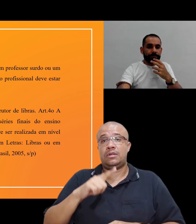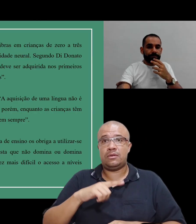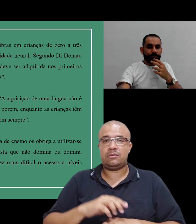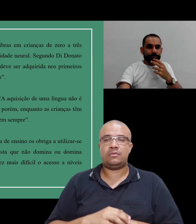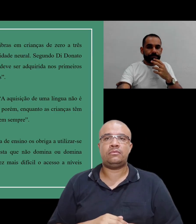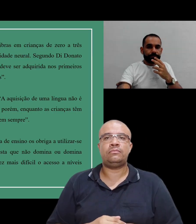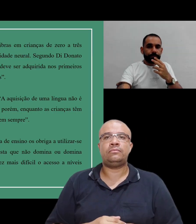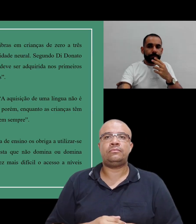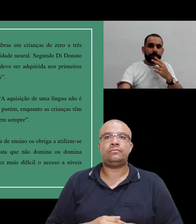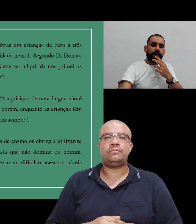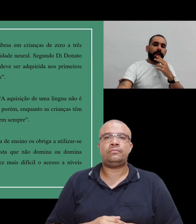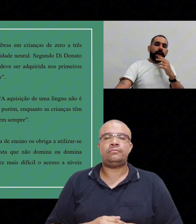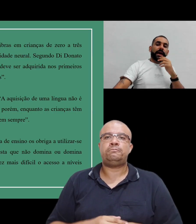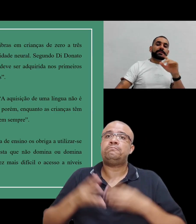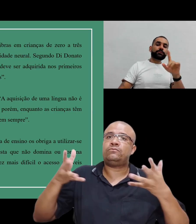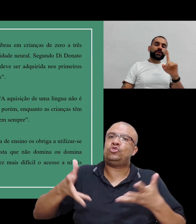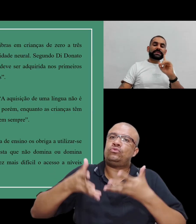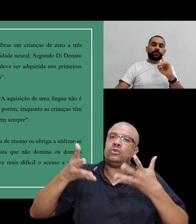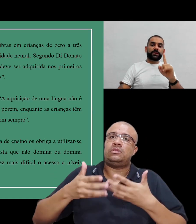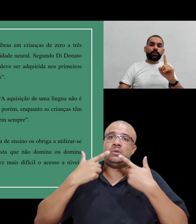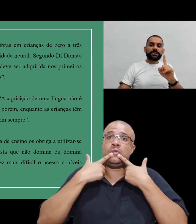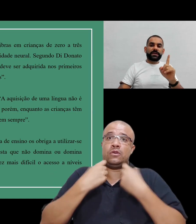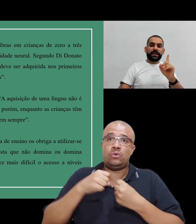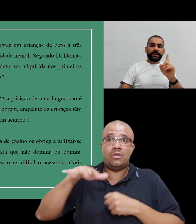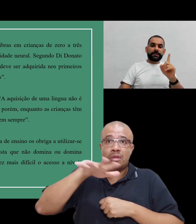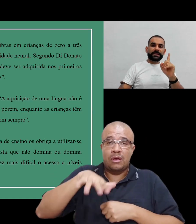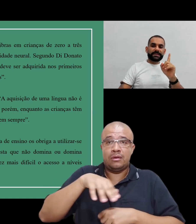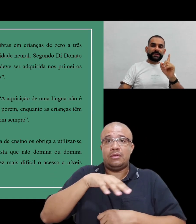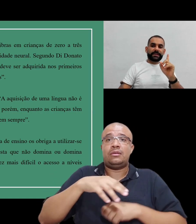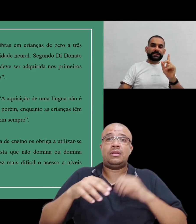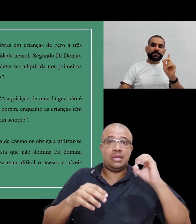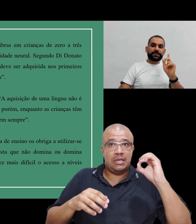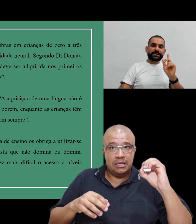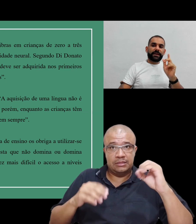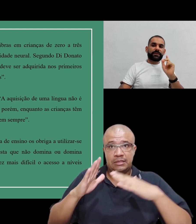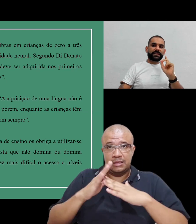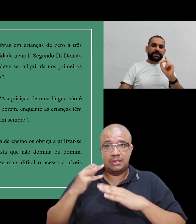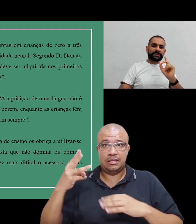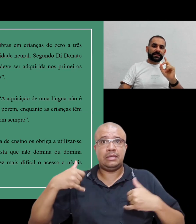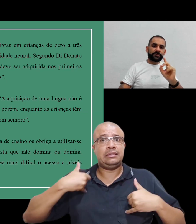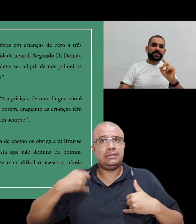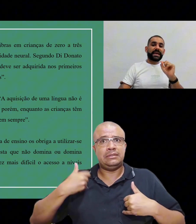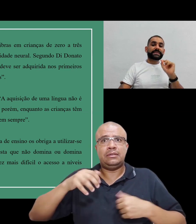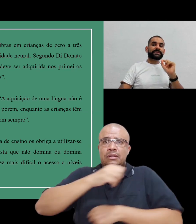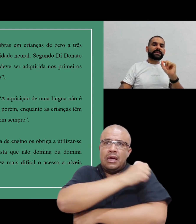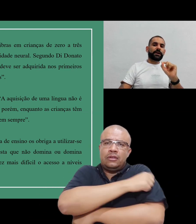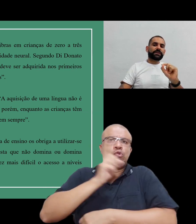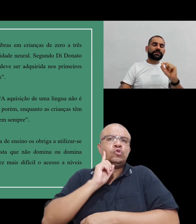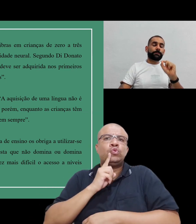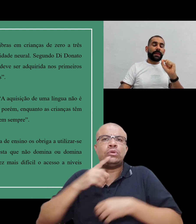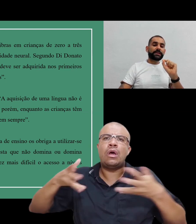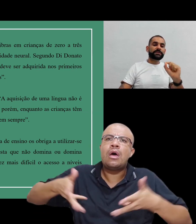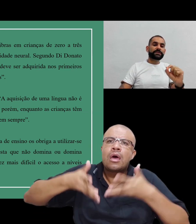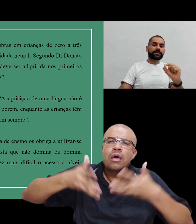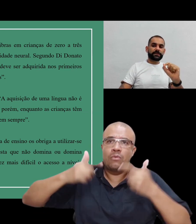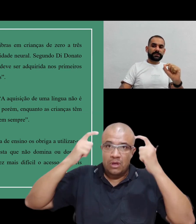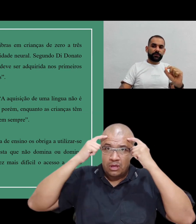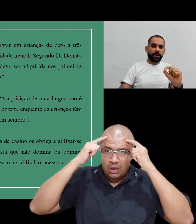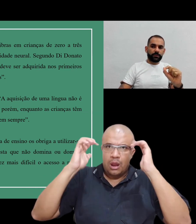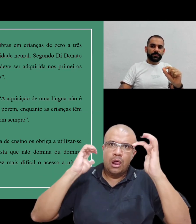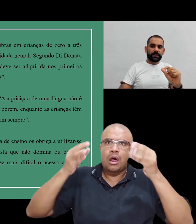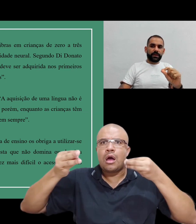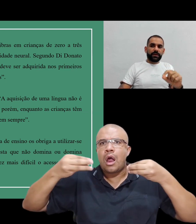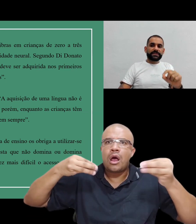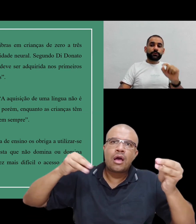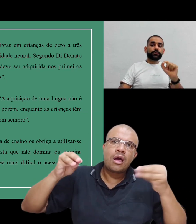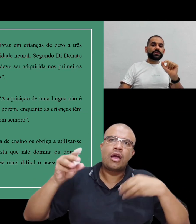língua. A estimulação linguística em Libras em crianças de 0 a 3 anos é essencial devido à plasticidade